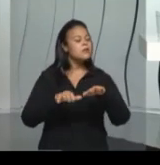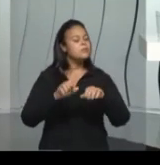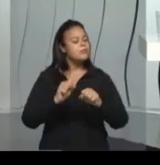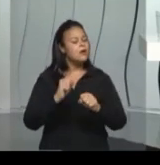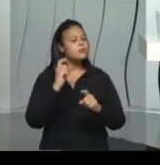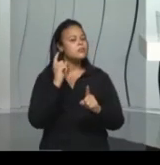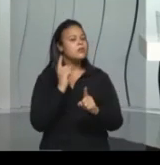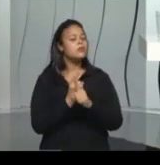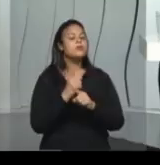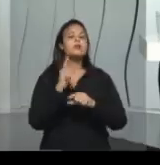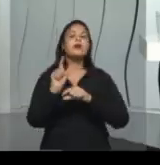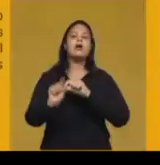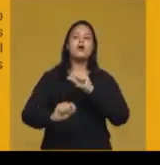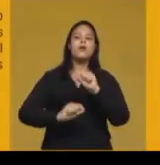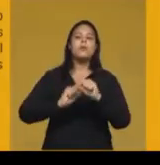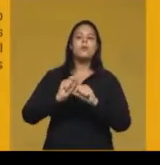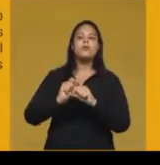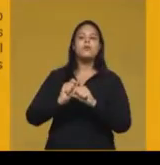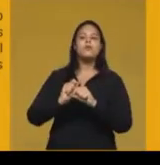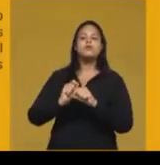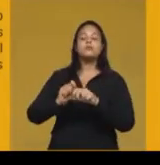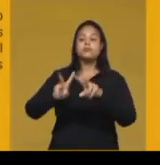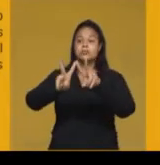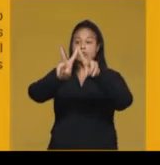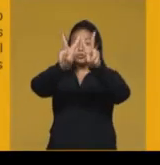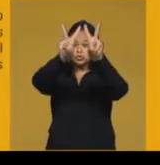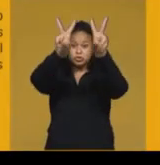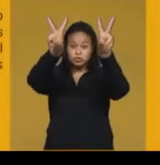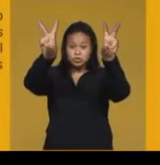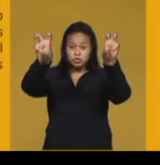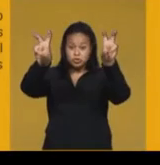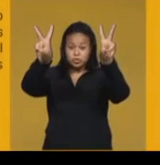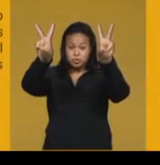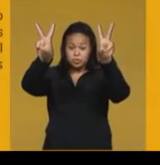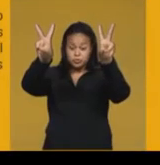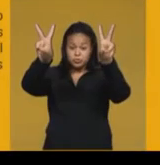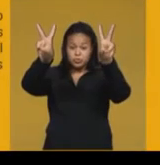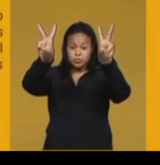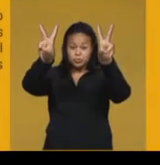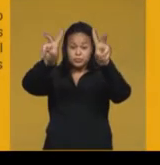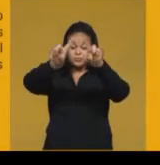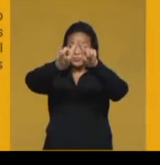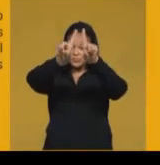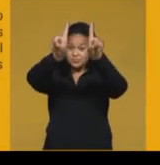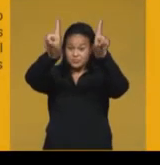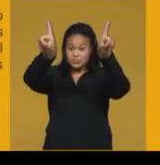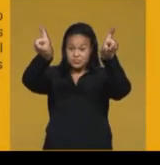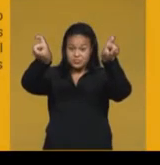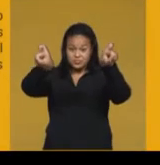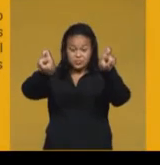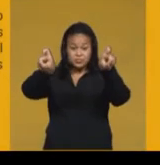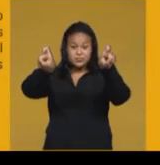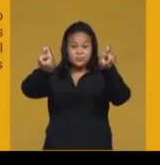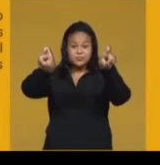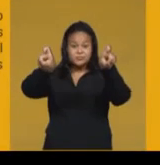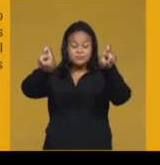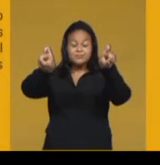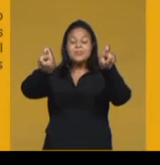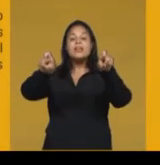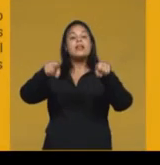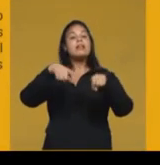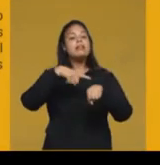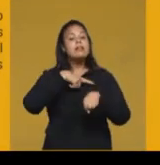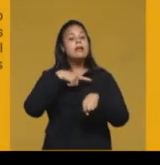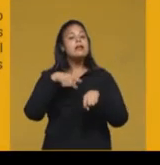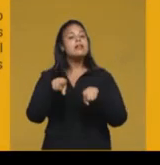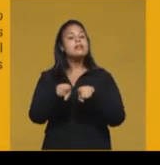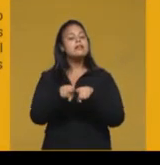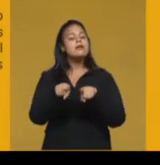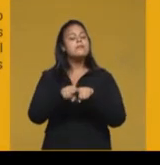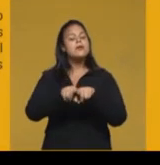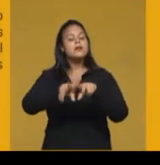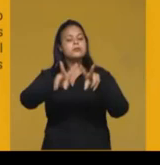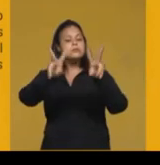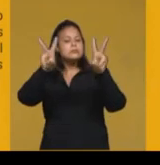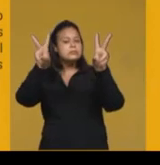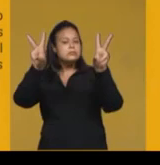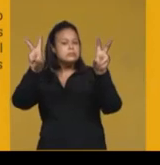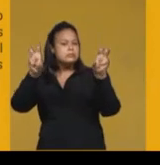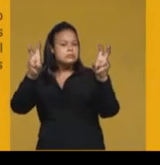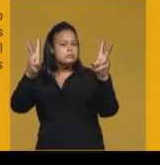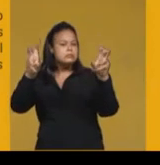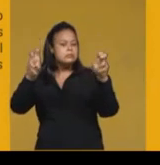isso. Olha, um título que vai se referir ao tema que será abordado, tá? É aquilo que eu falei com vocês,